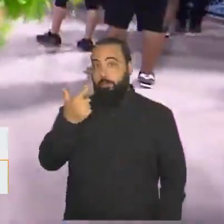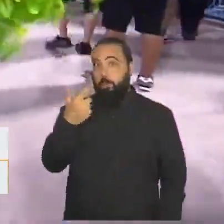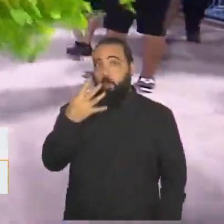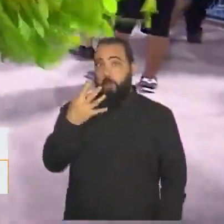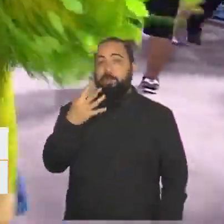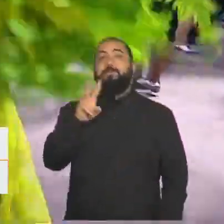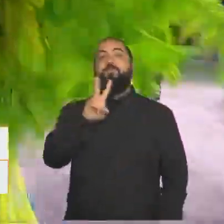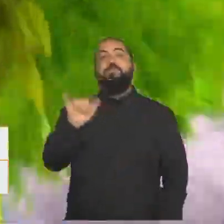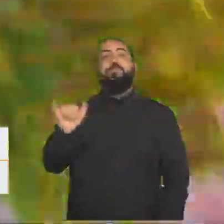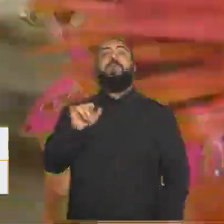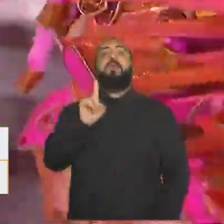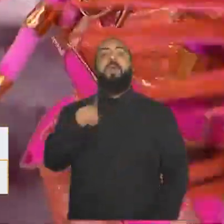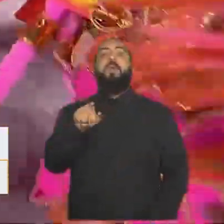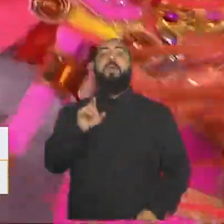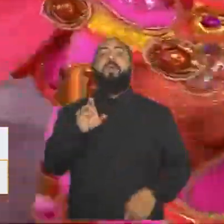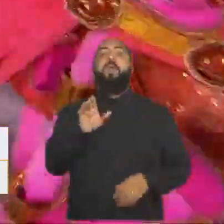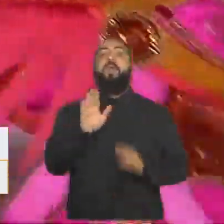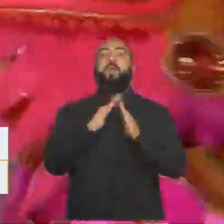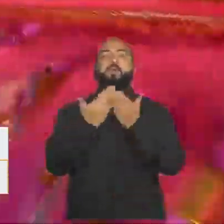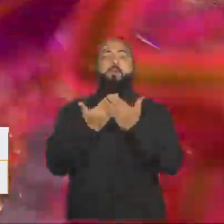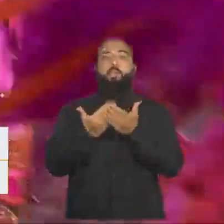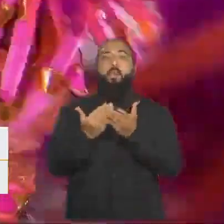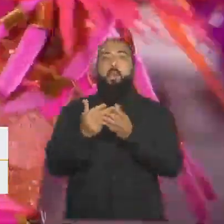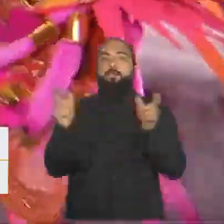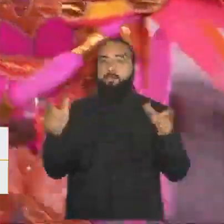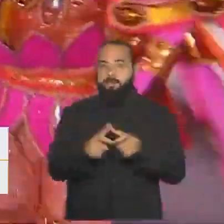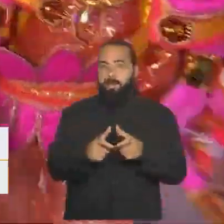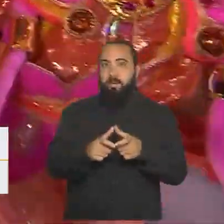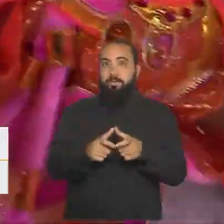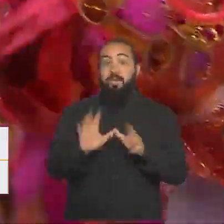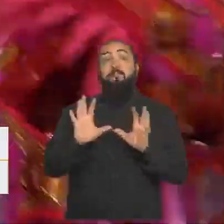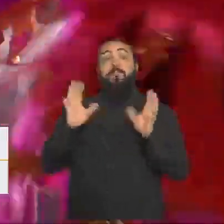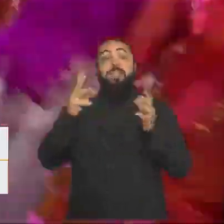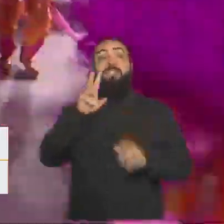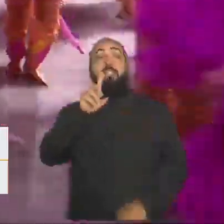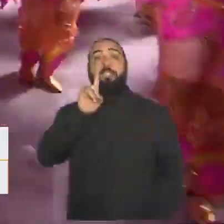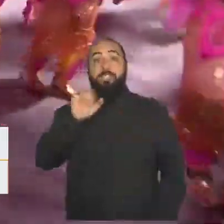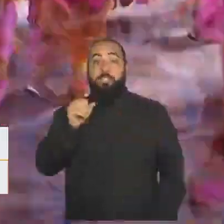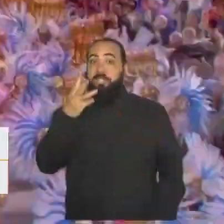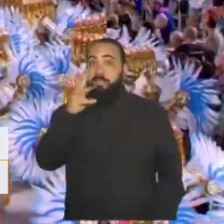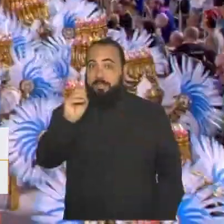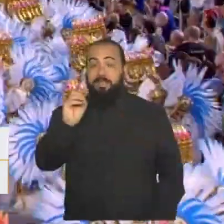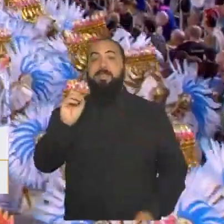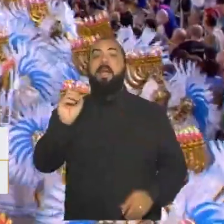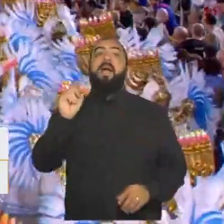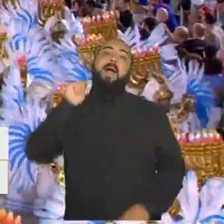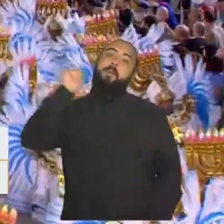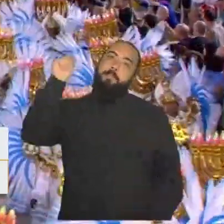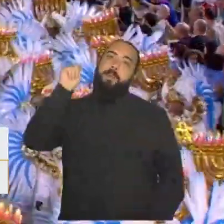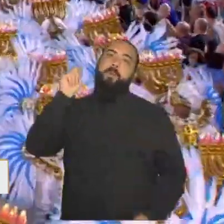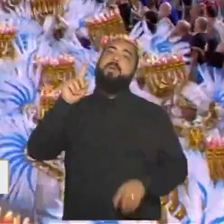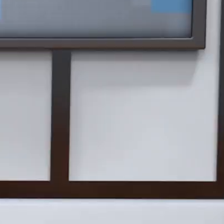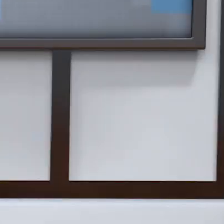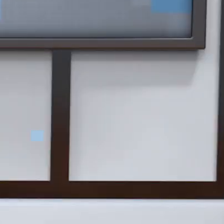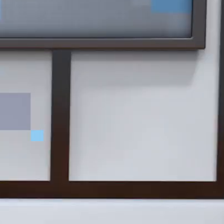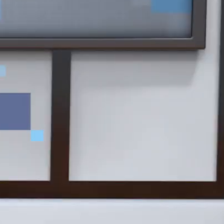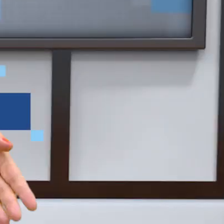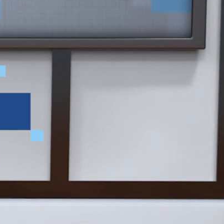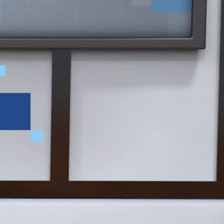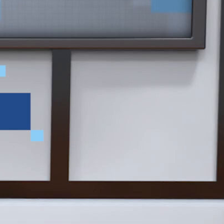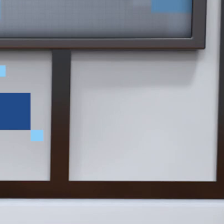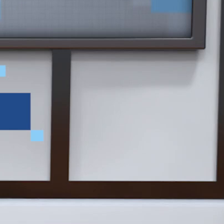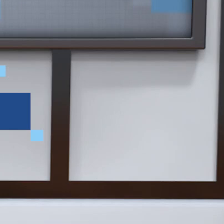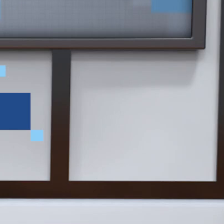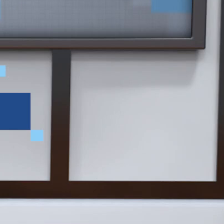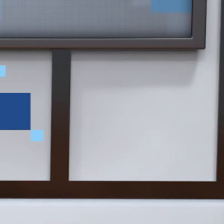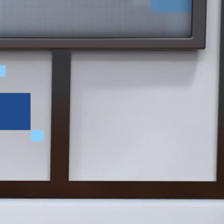escolas mirins. A festa termina no sábado, dia 30 de abril, com o tradicional desfile das campeãs. O Ministério